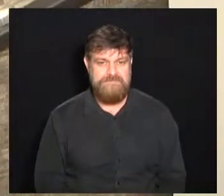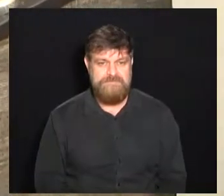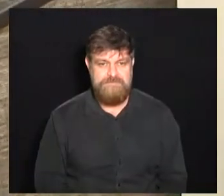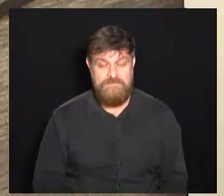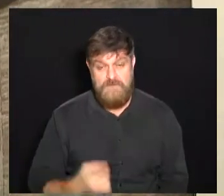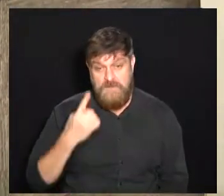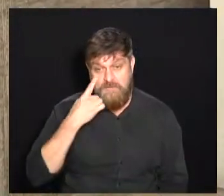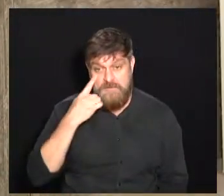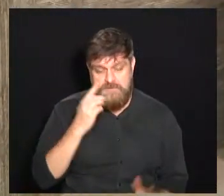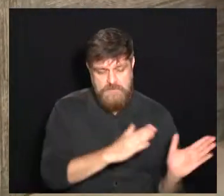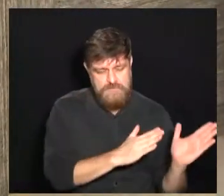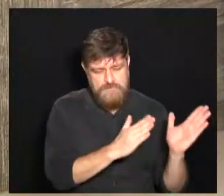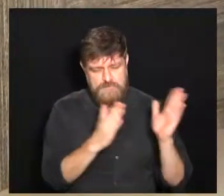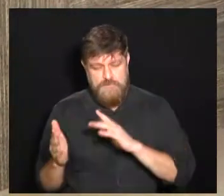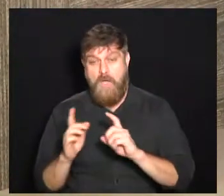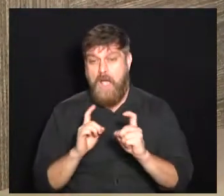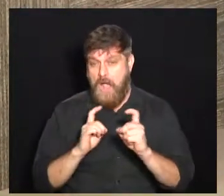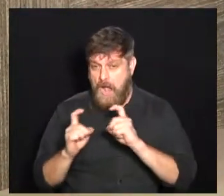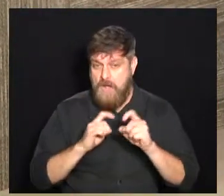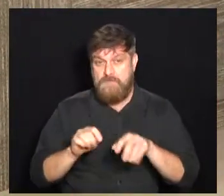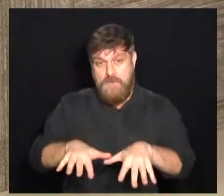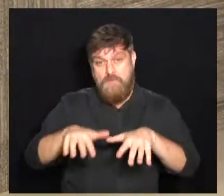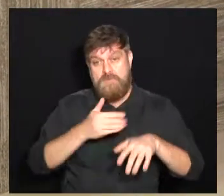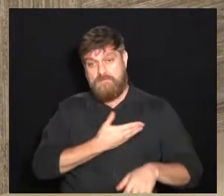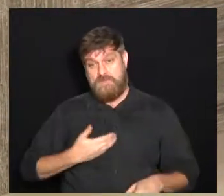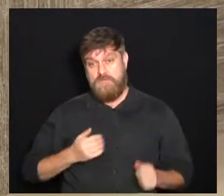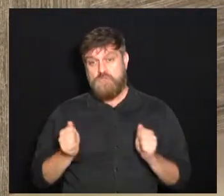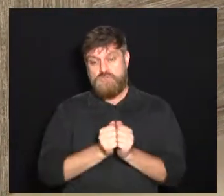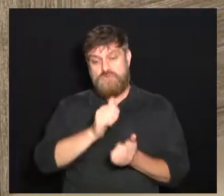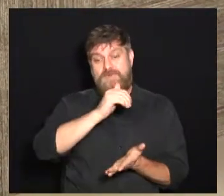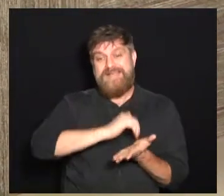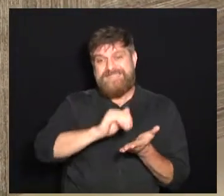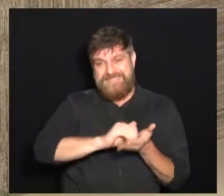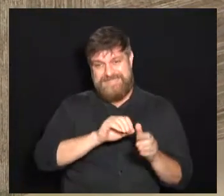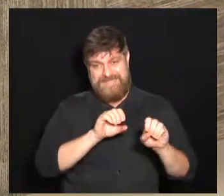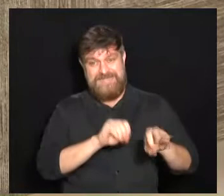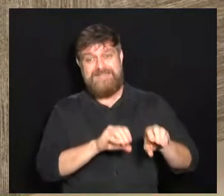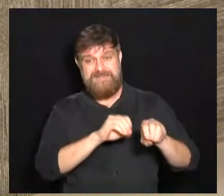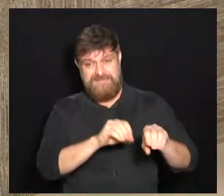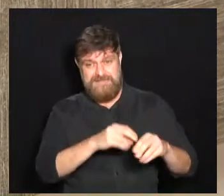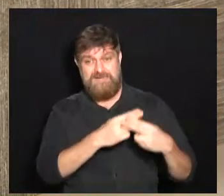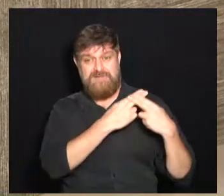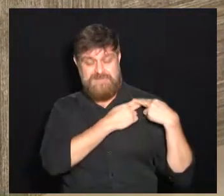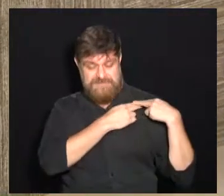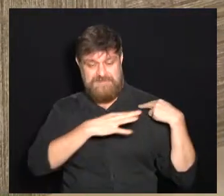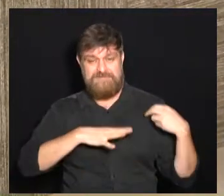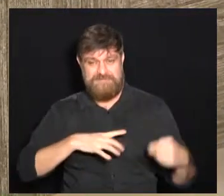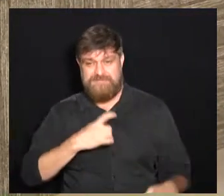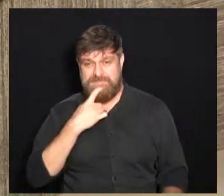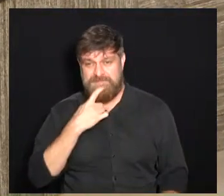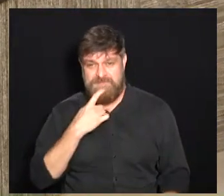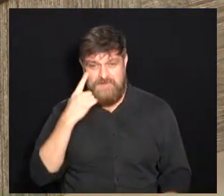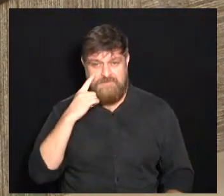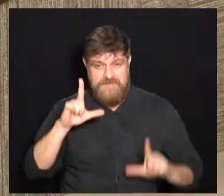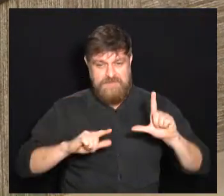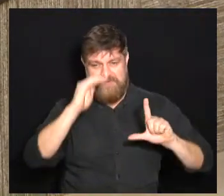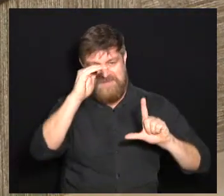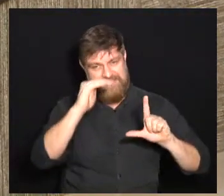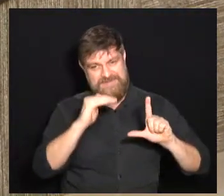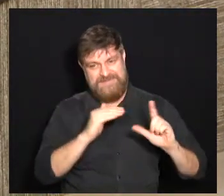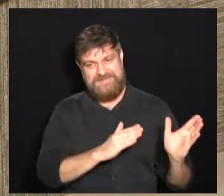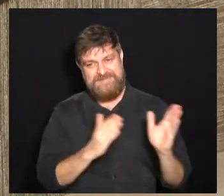Você acompanhou então a reunião, a audiência com a secretária de Educação aqui de Campinas. Fique agora com a nossa programação.